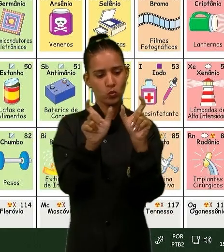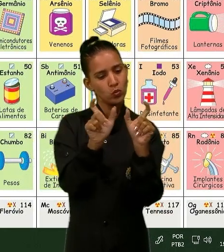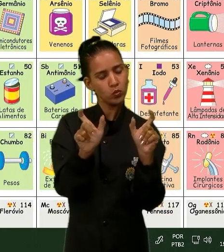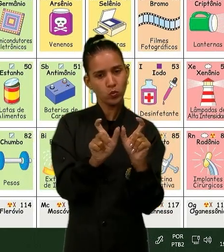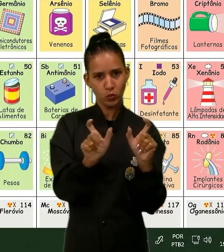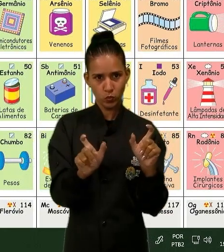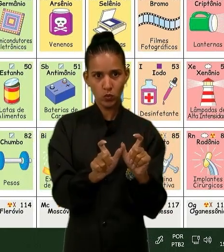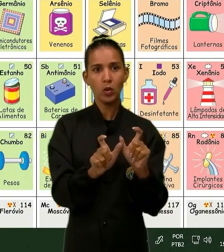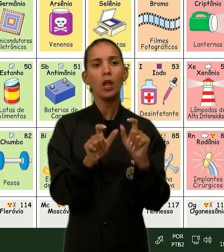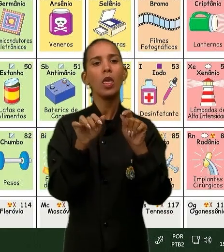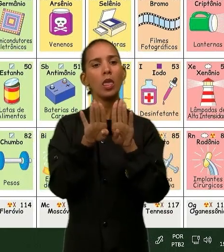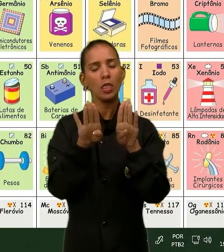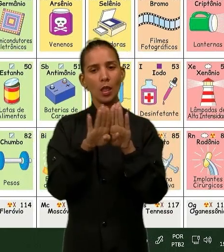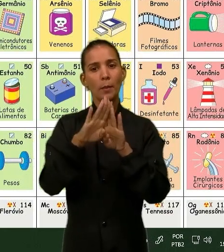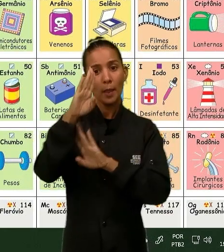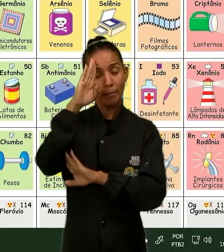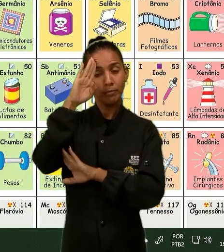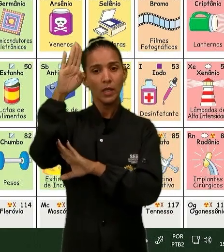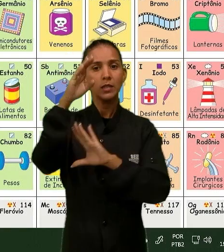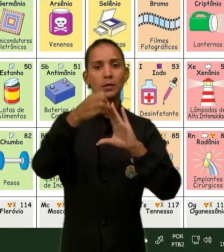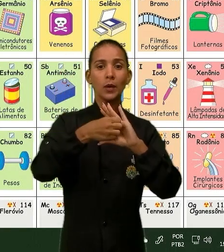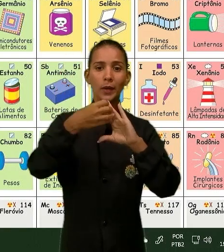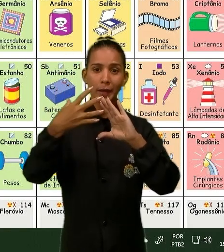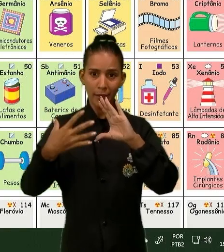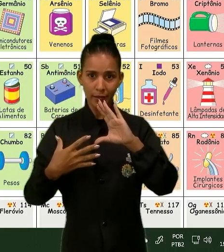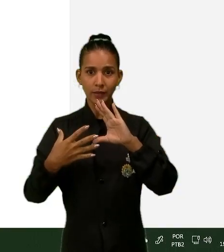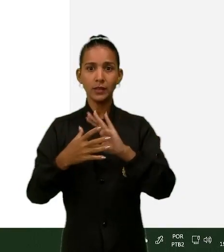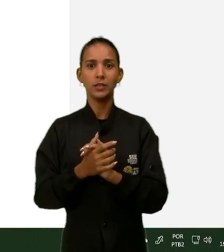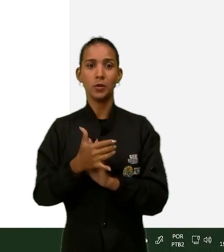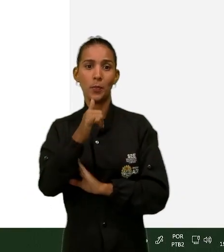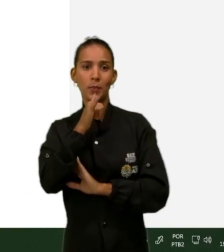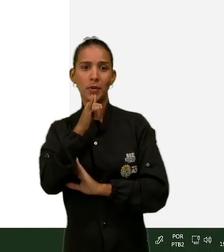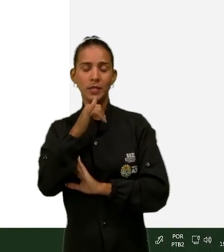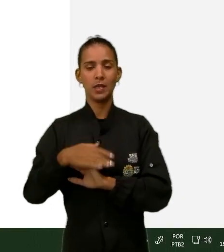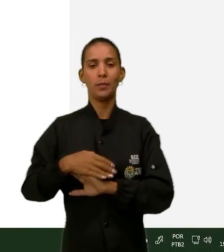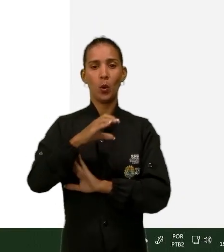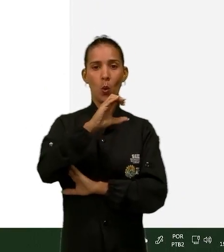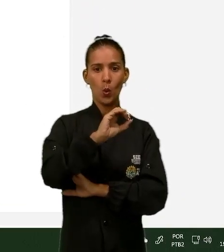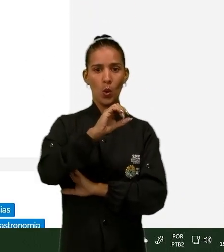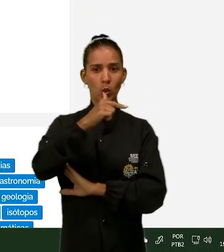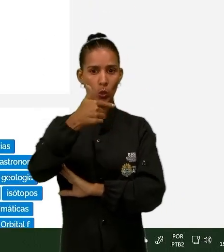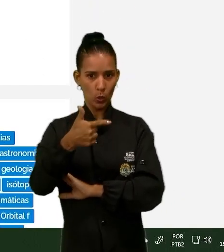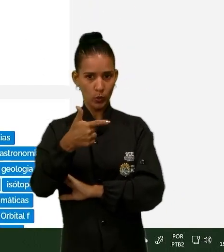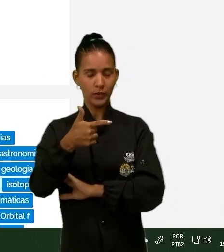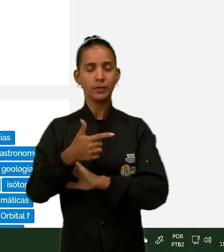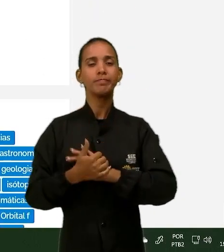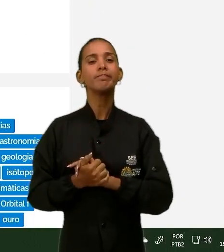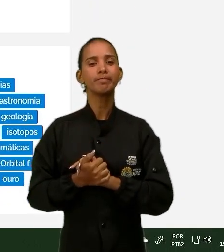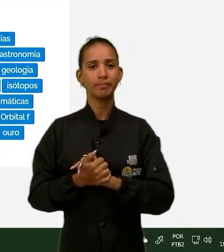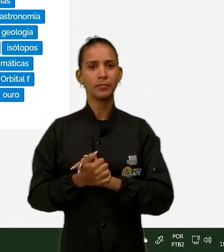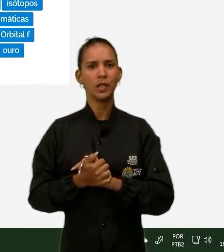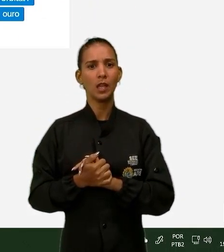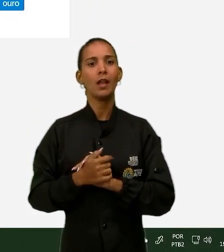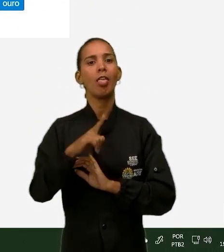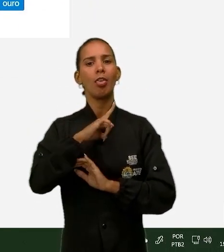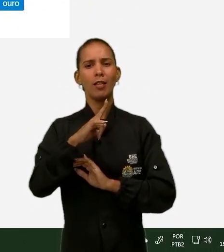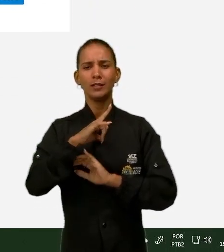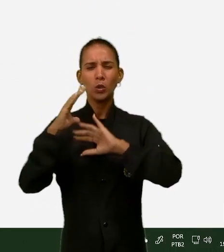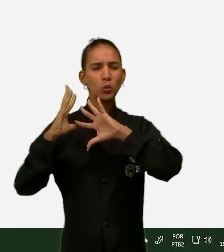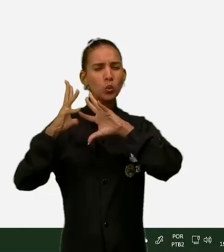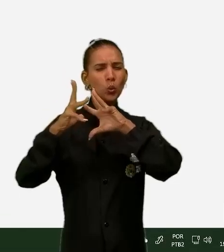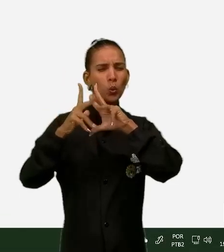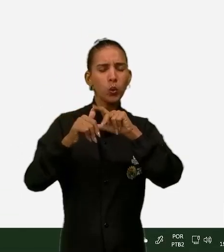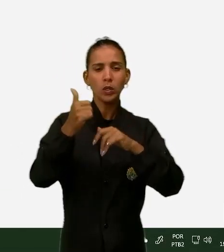principais funcionalidades. Por exemplo, aqui o oxigênio. Então, aqui a gente tem todas as informações relacionadas